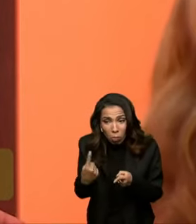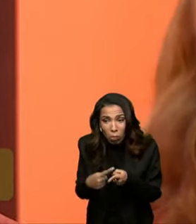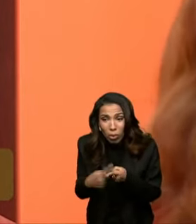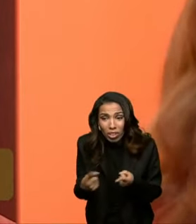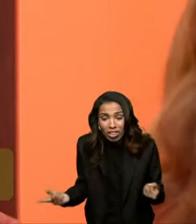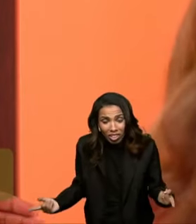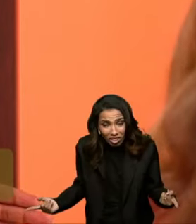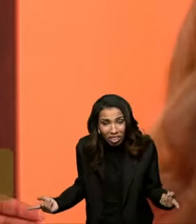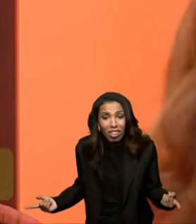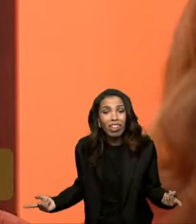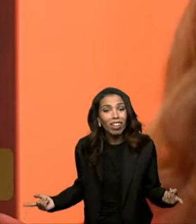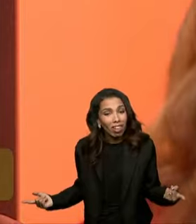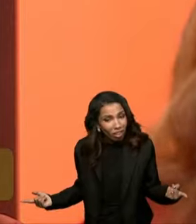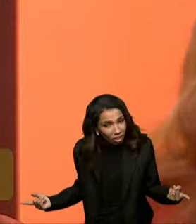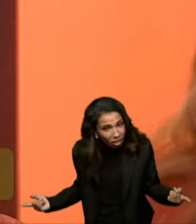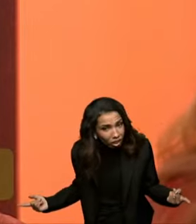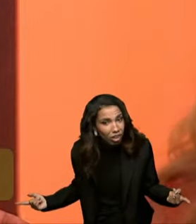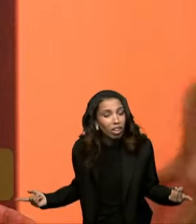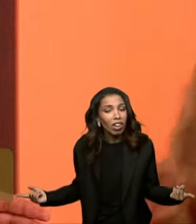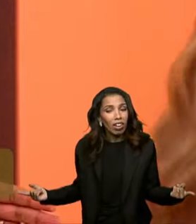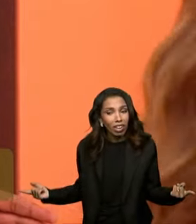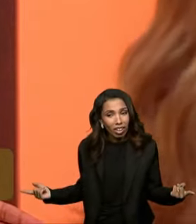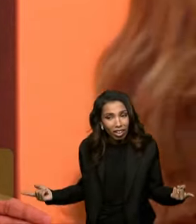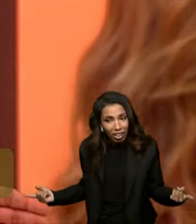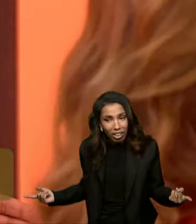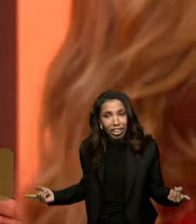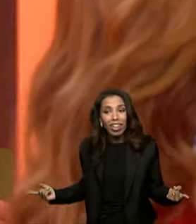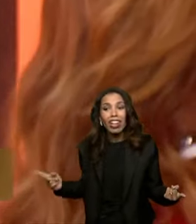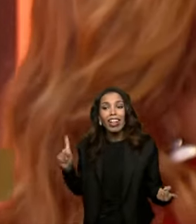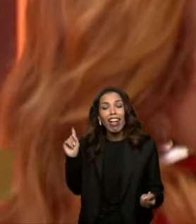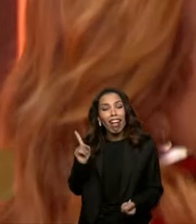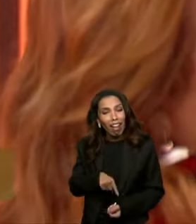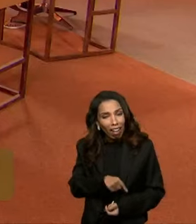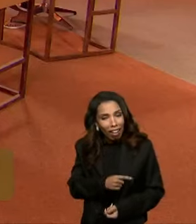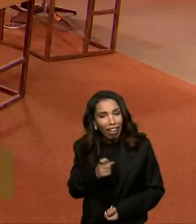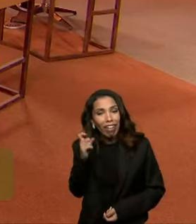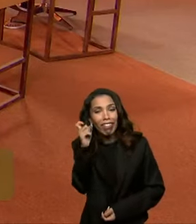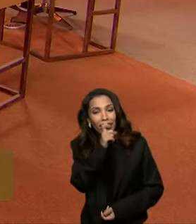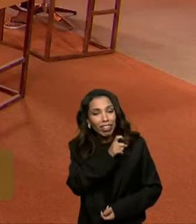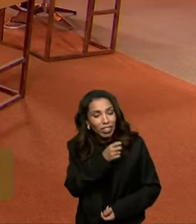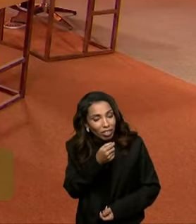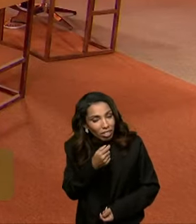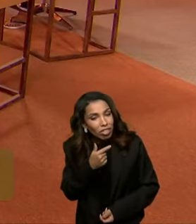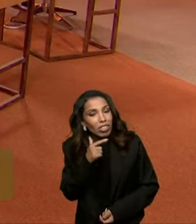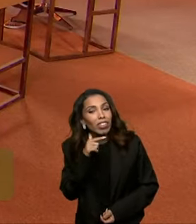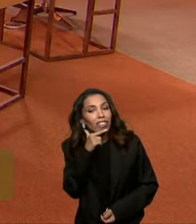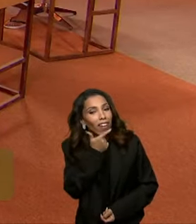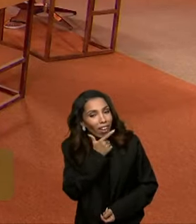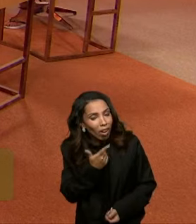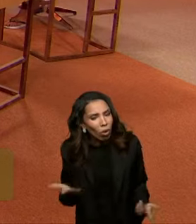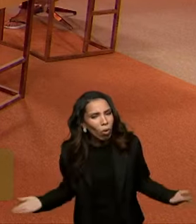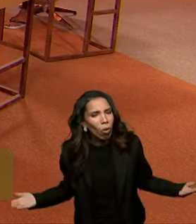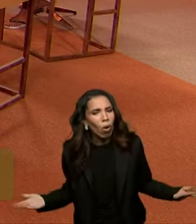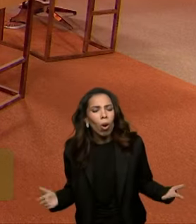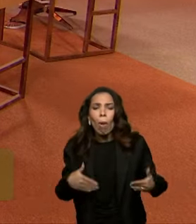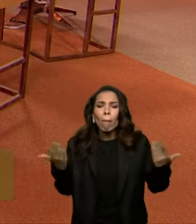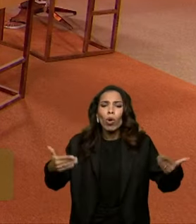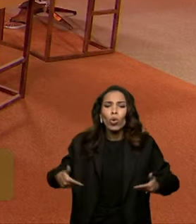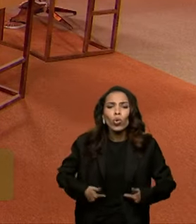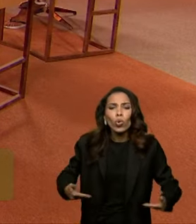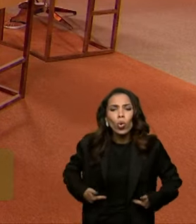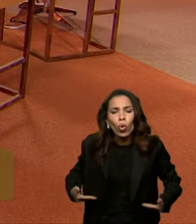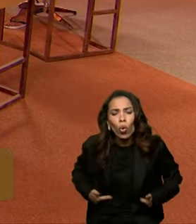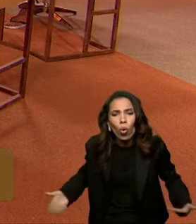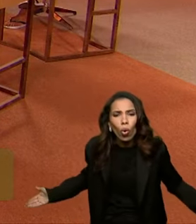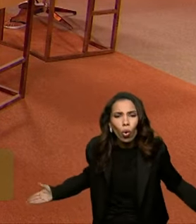pai. Bom, foi eu. Ele já tá rindo. Já tá rindo lá. Ele já tá rindo, gente. Ele aí já meu tá compadre rindo. Falou, pô, tô com fome. Eu falei, pô, meu